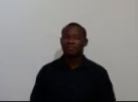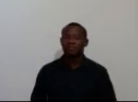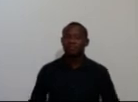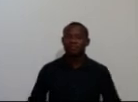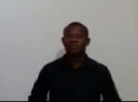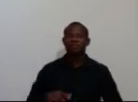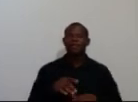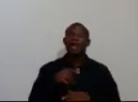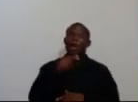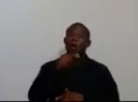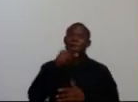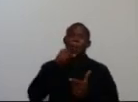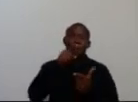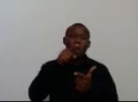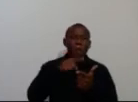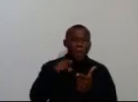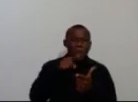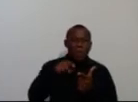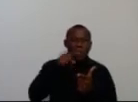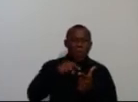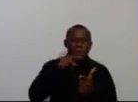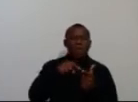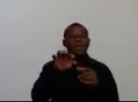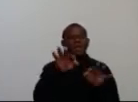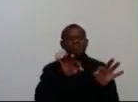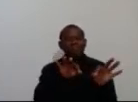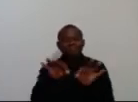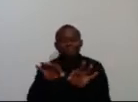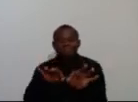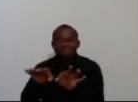Deixa eu ver aqui como é que está o áudio.